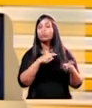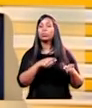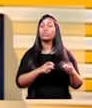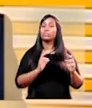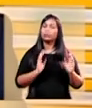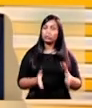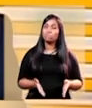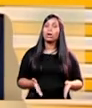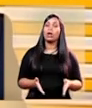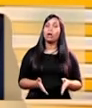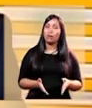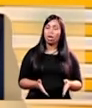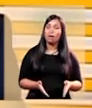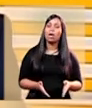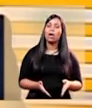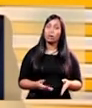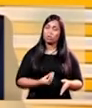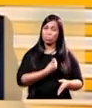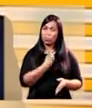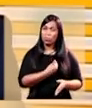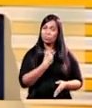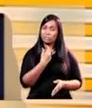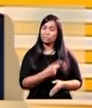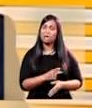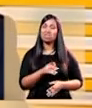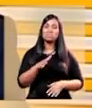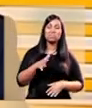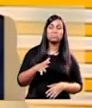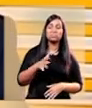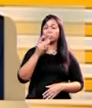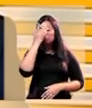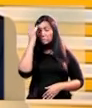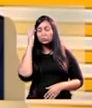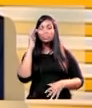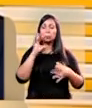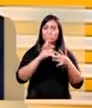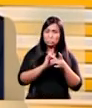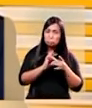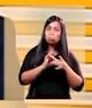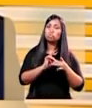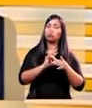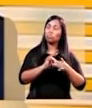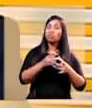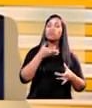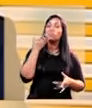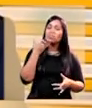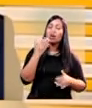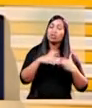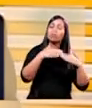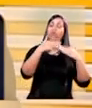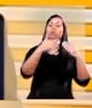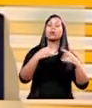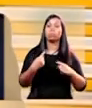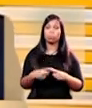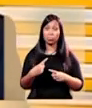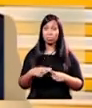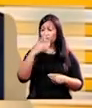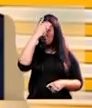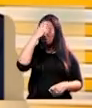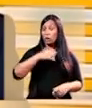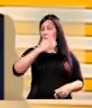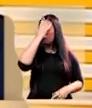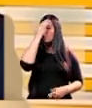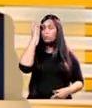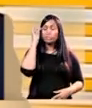detectam no estágio de convivência uma aproximação sólida, um vínculo muito fácil de ser construído, porque o